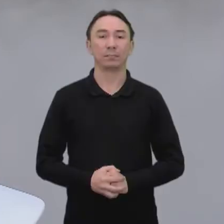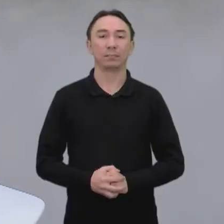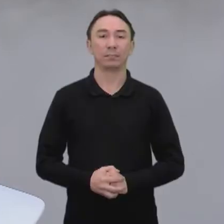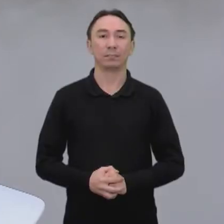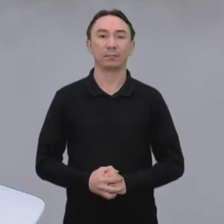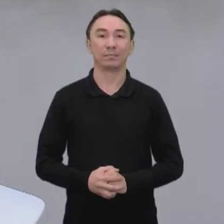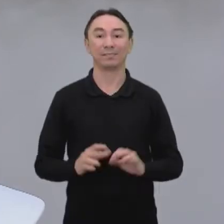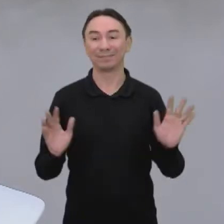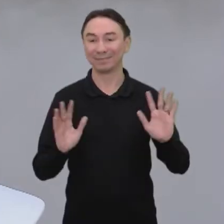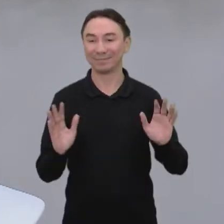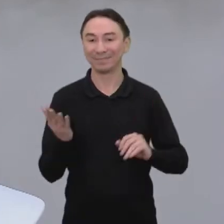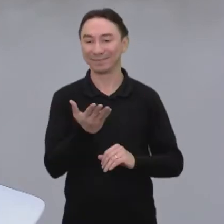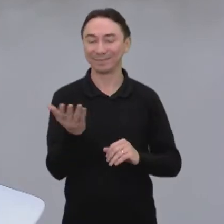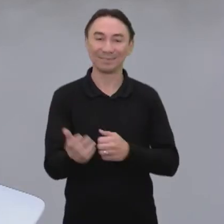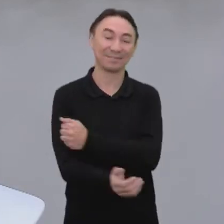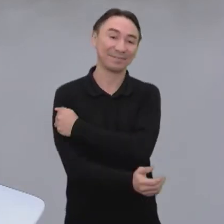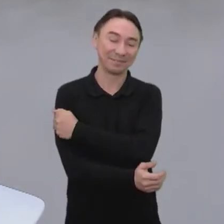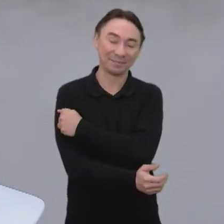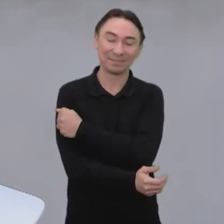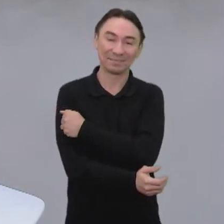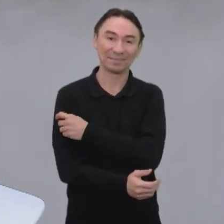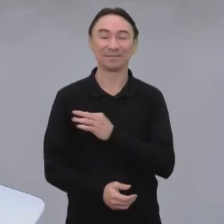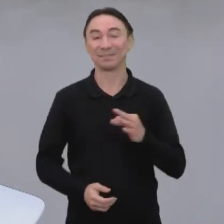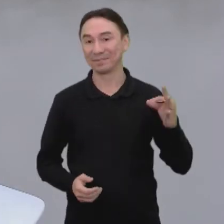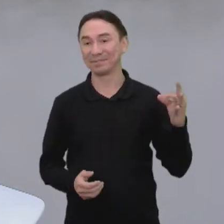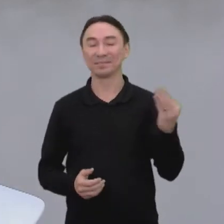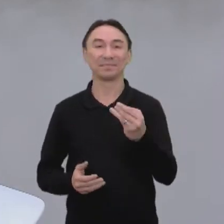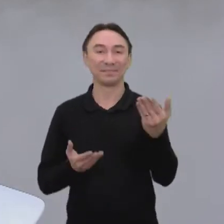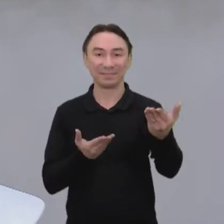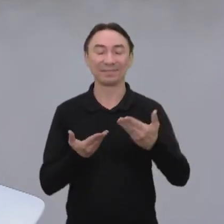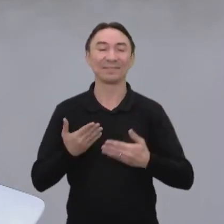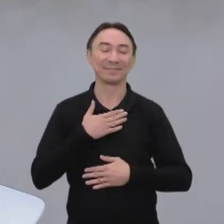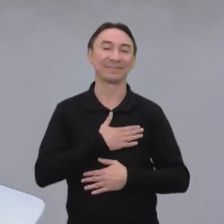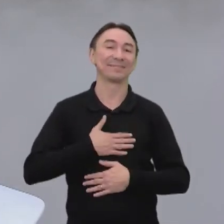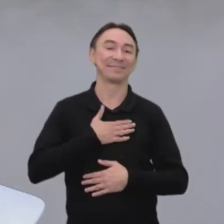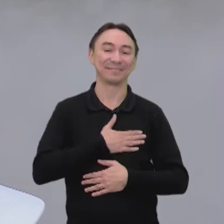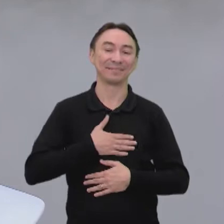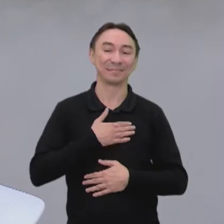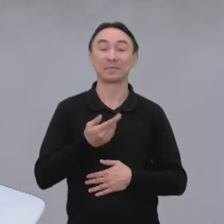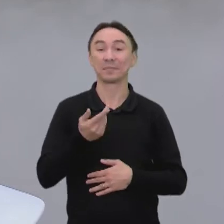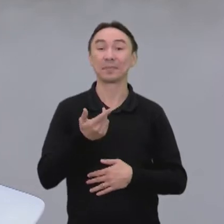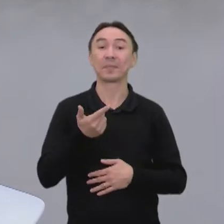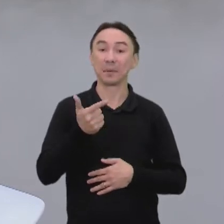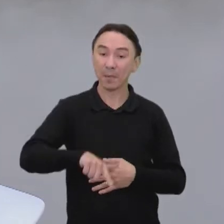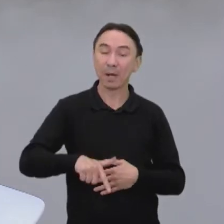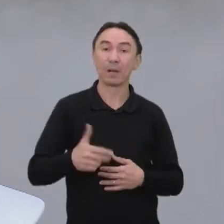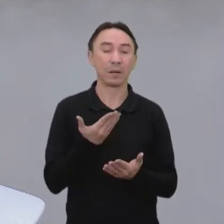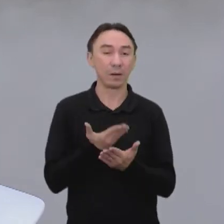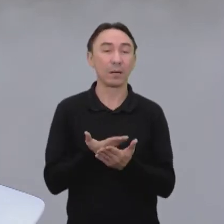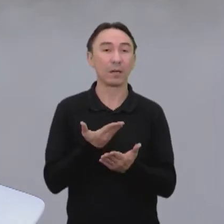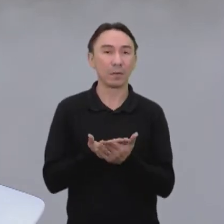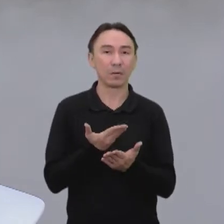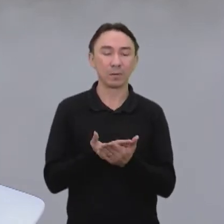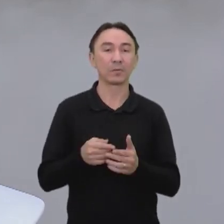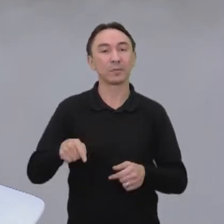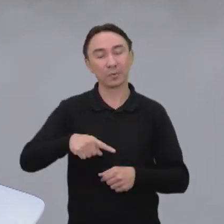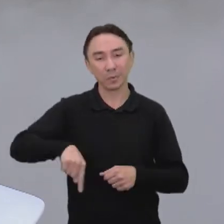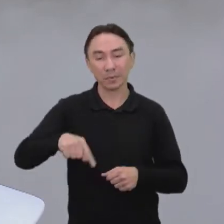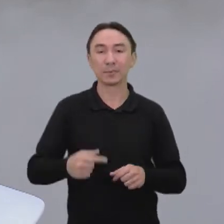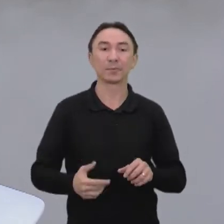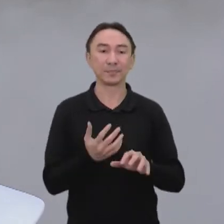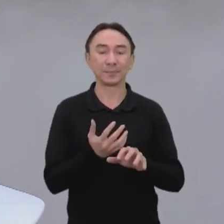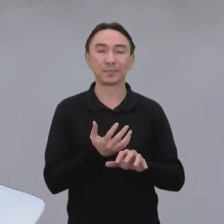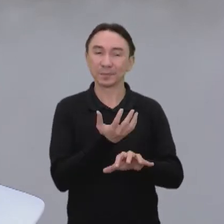Olá, alunos! Olá, estudantes! Sejam todos muito bem-vindos a mais uma aula do nosso componente do solo